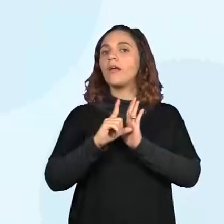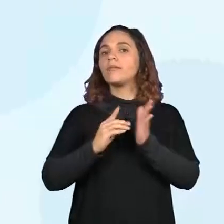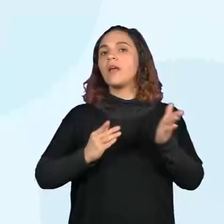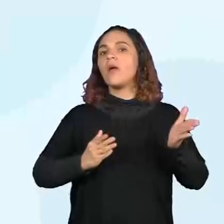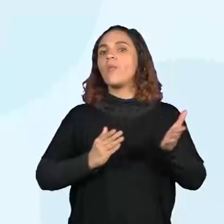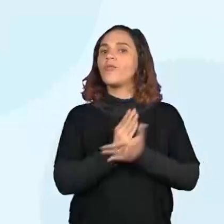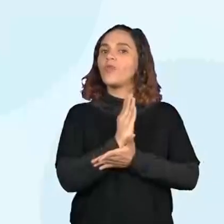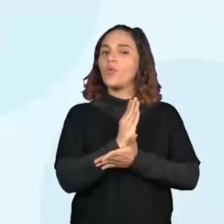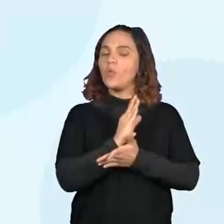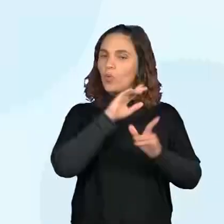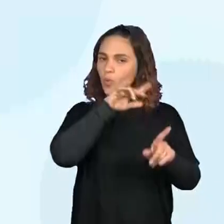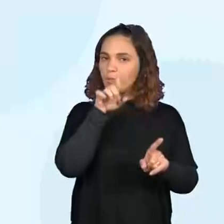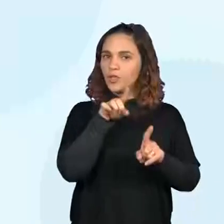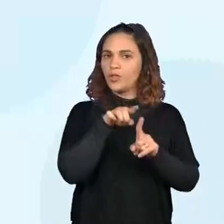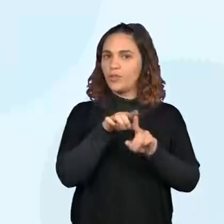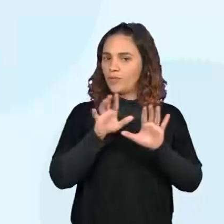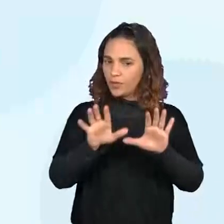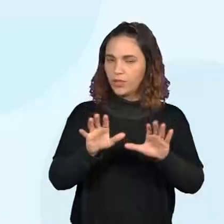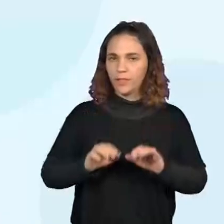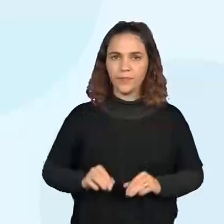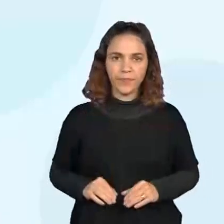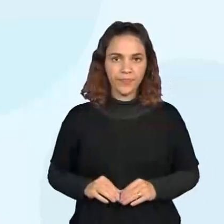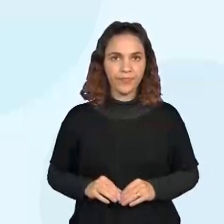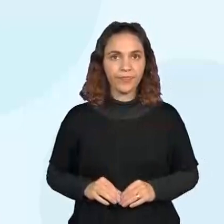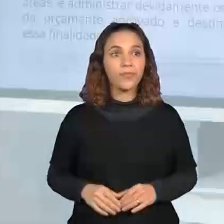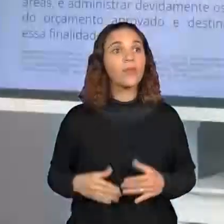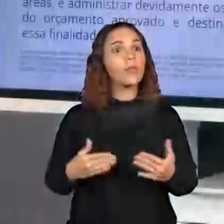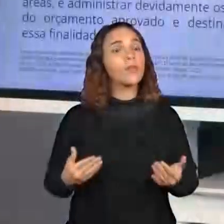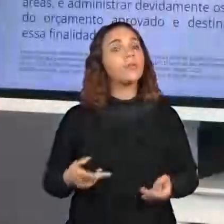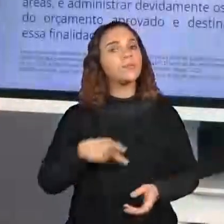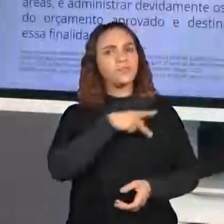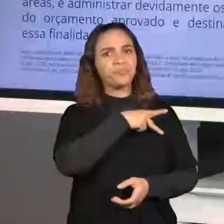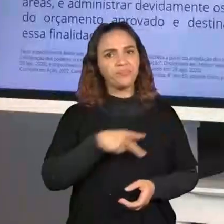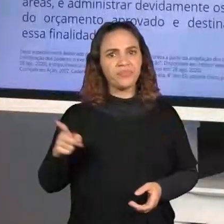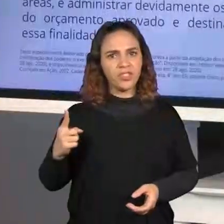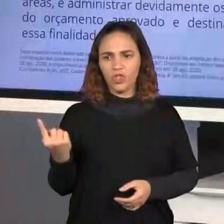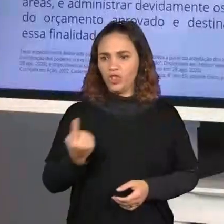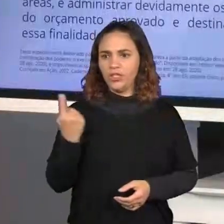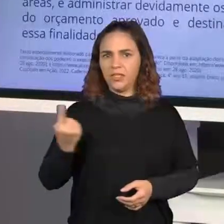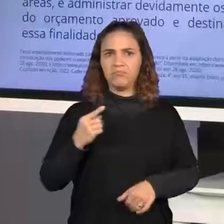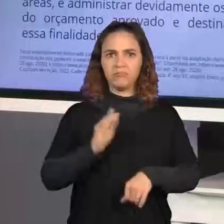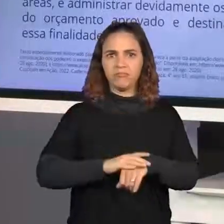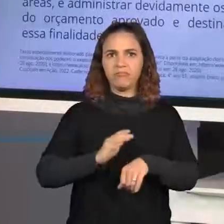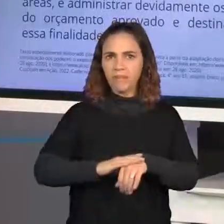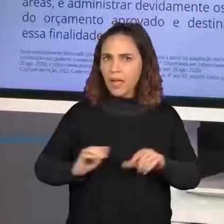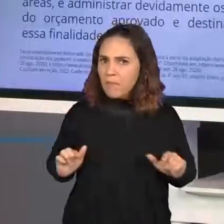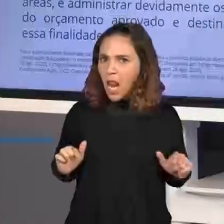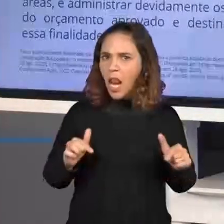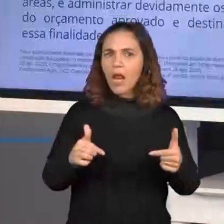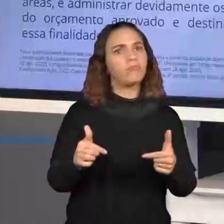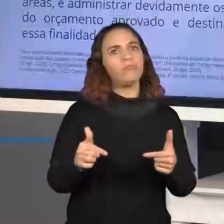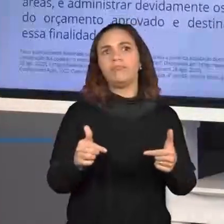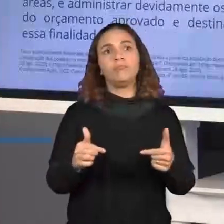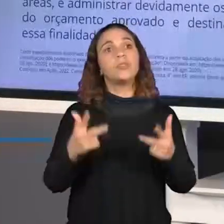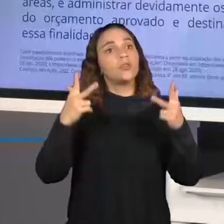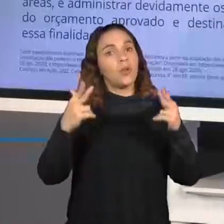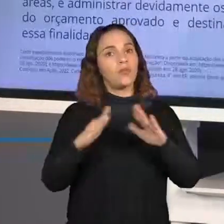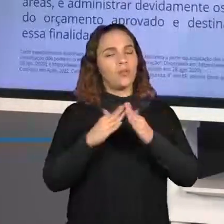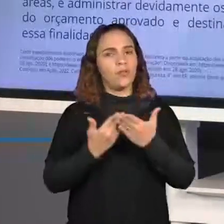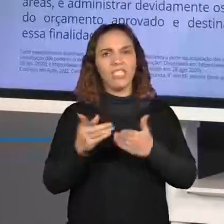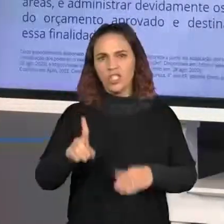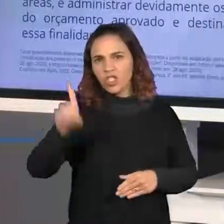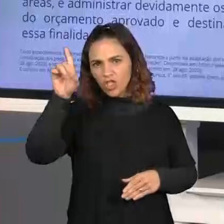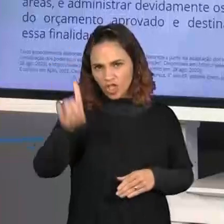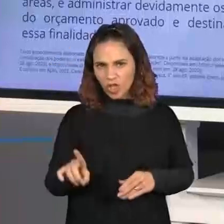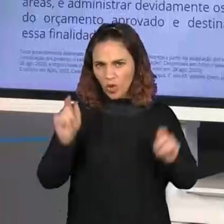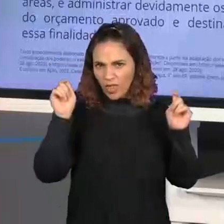essa finalidade. Então, olha só, o presidente ele não consegue fazer tudo, né, pessoal? É igual na escola o diretor não consegue